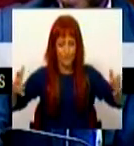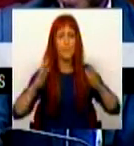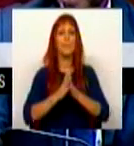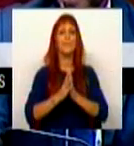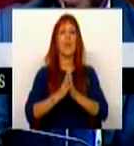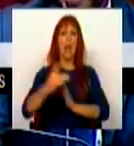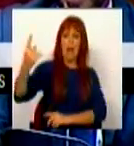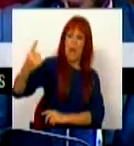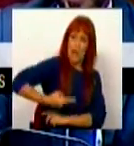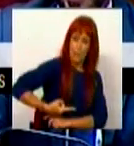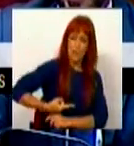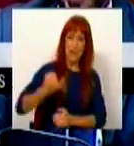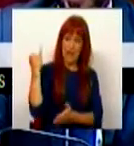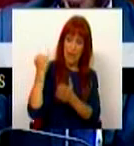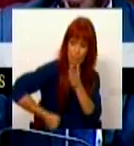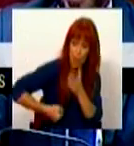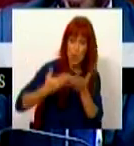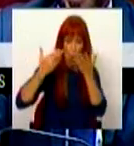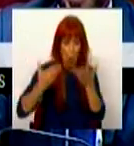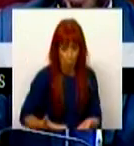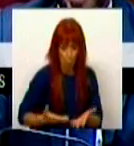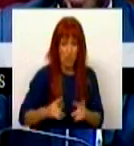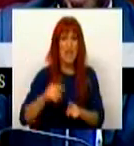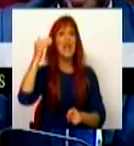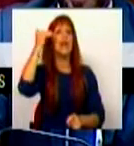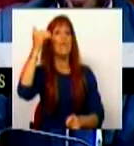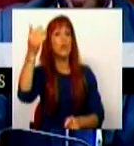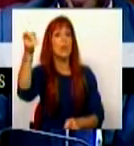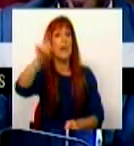a imposição de impostos hoje e no futuro.